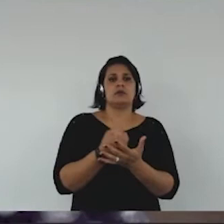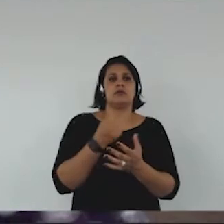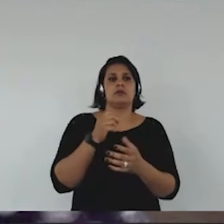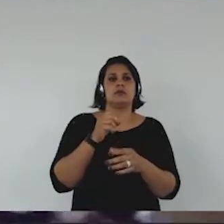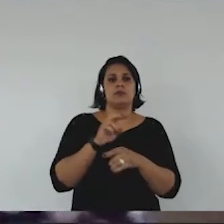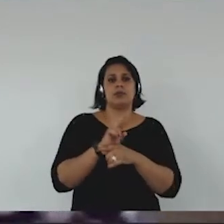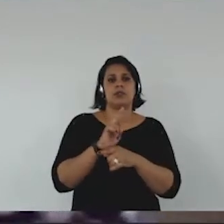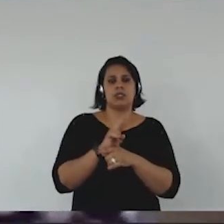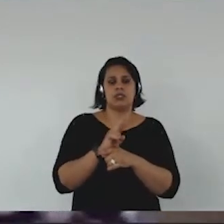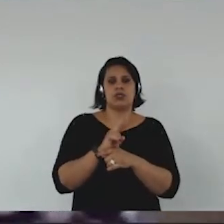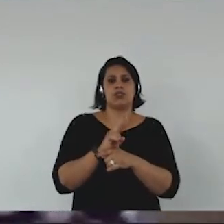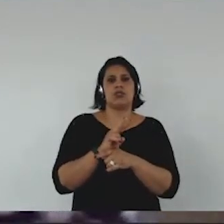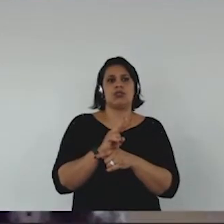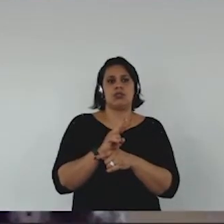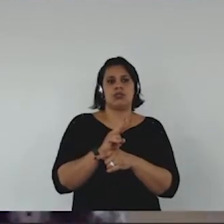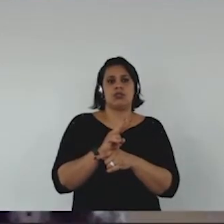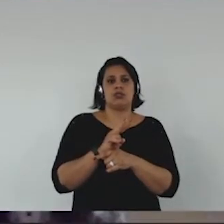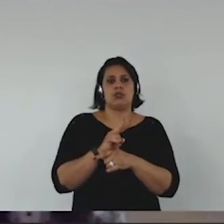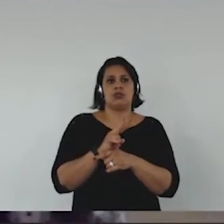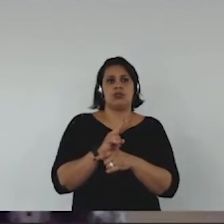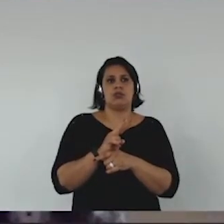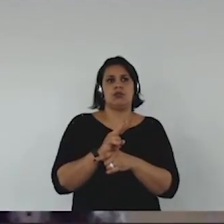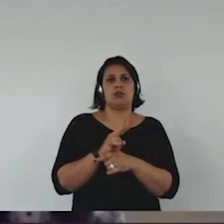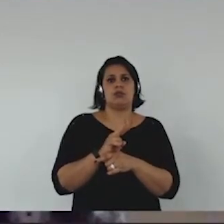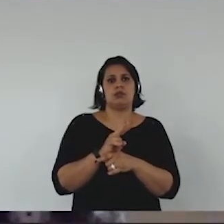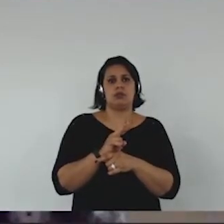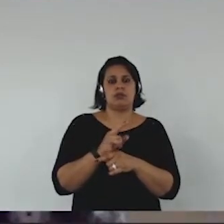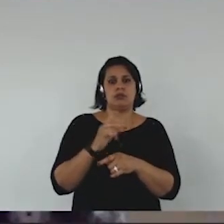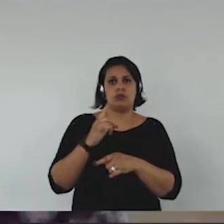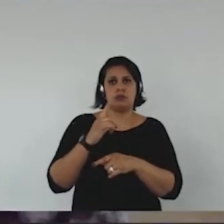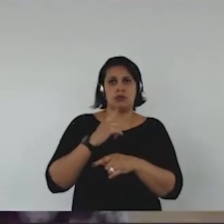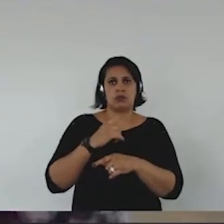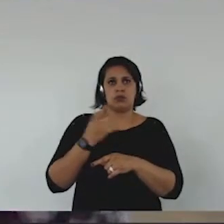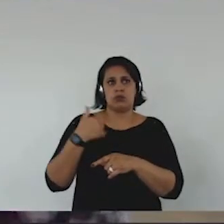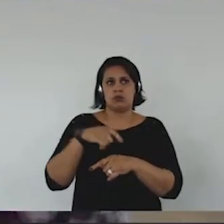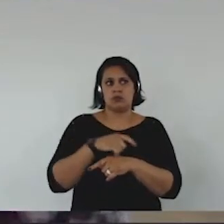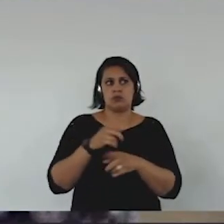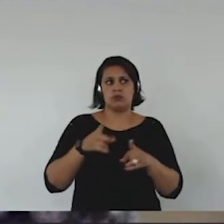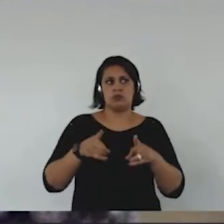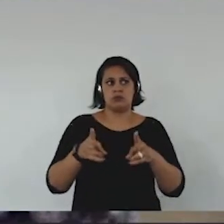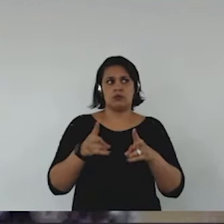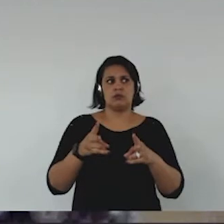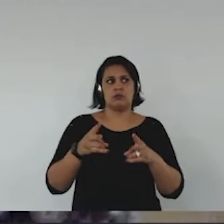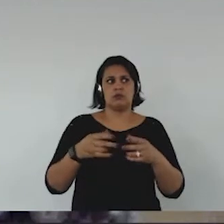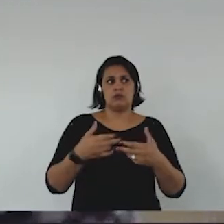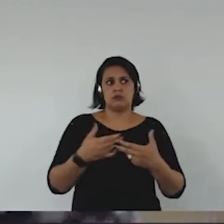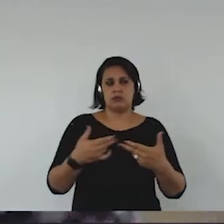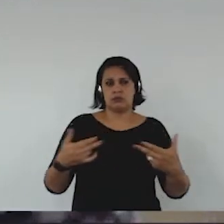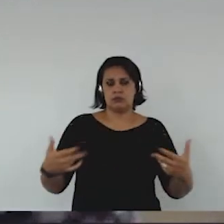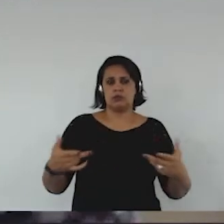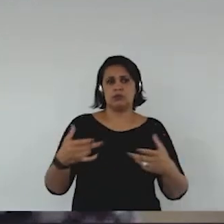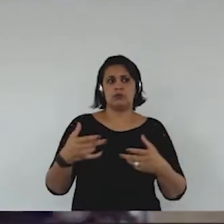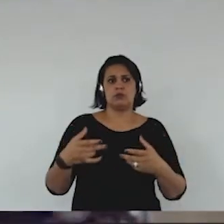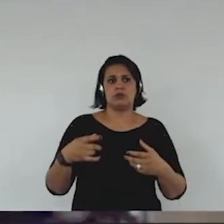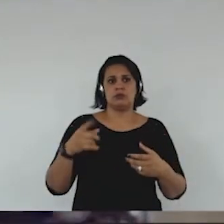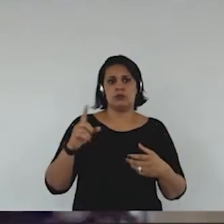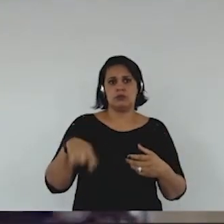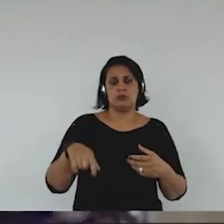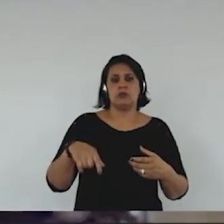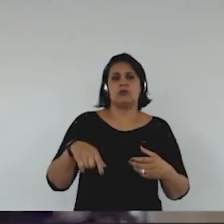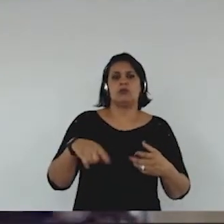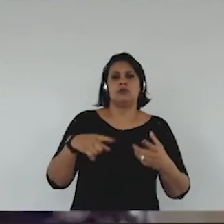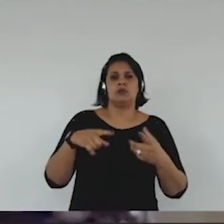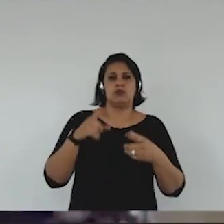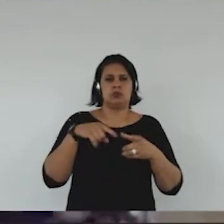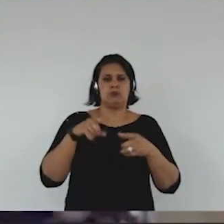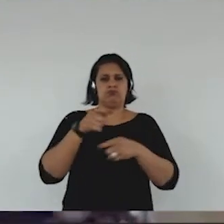Hoje estamos circulando um volume de dados pelos procedimentos arbitrais imenso, e sobretudo com a